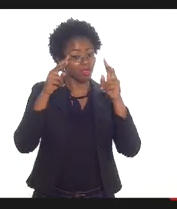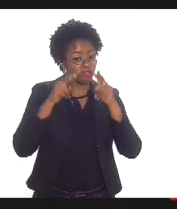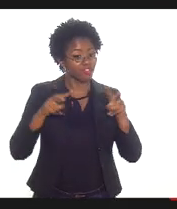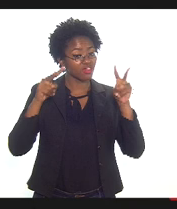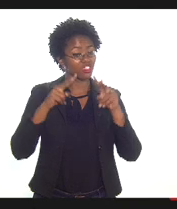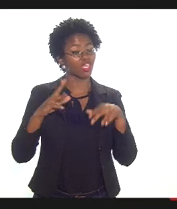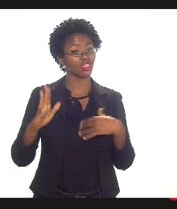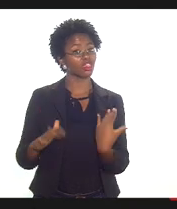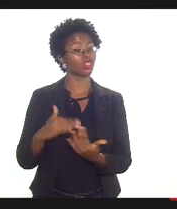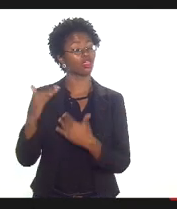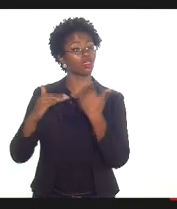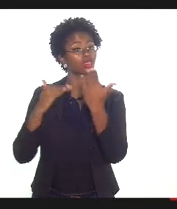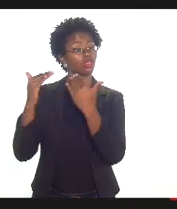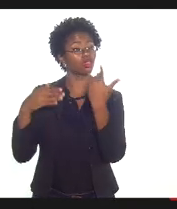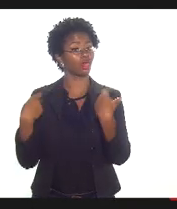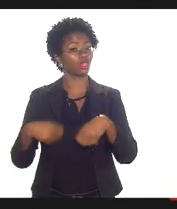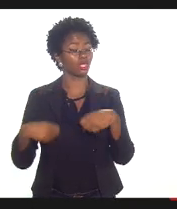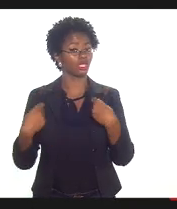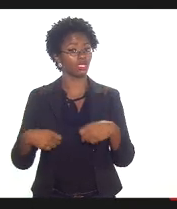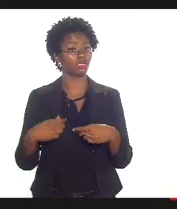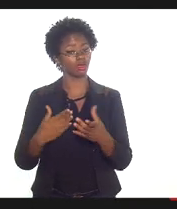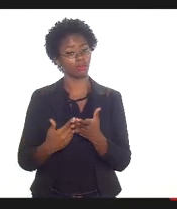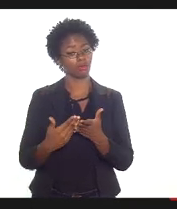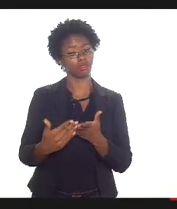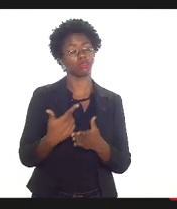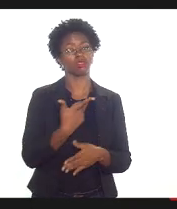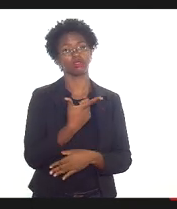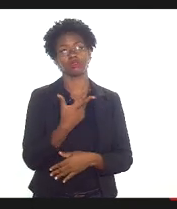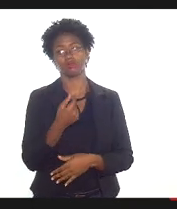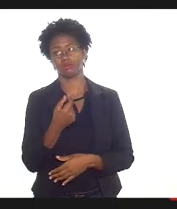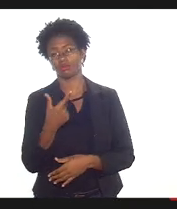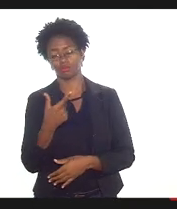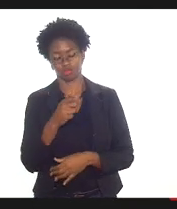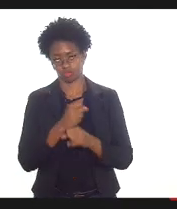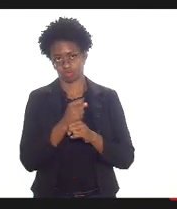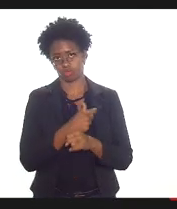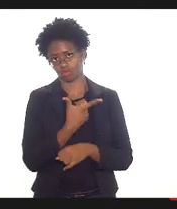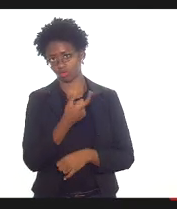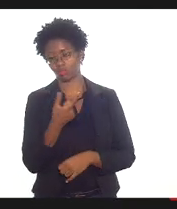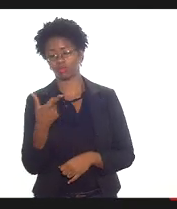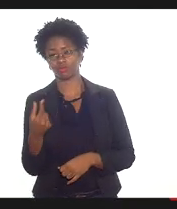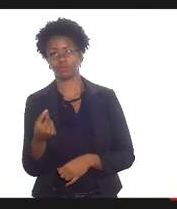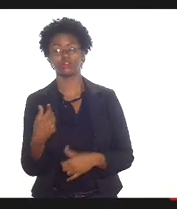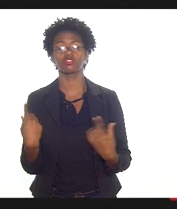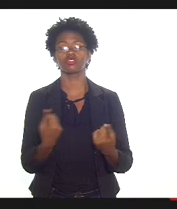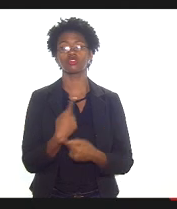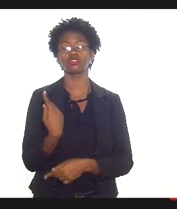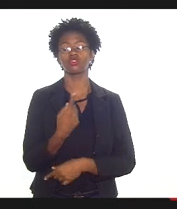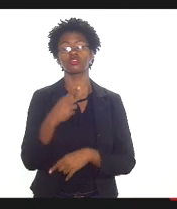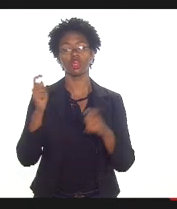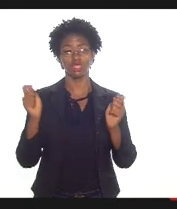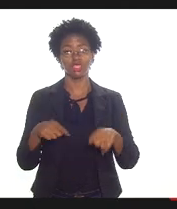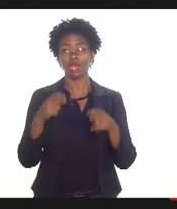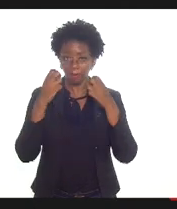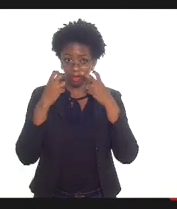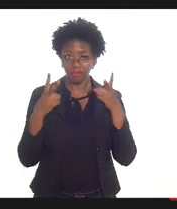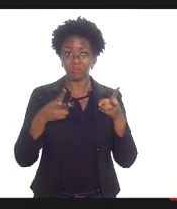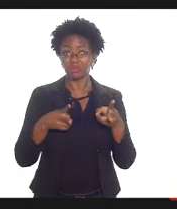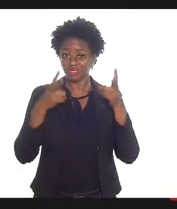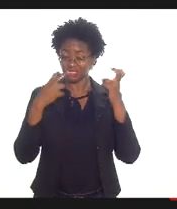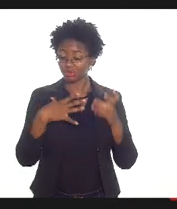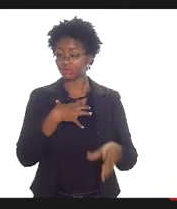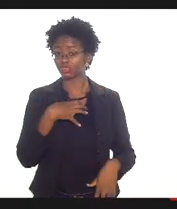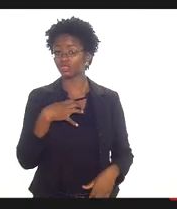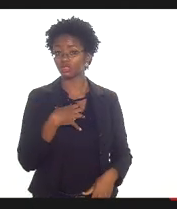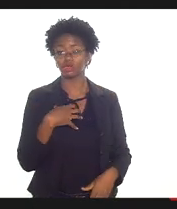da demanda a partir do ano de 2020. E o que a gente consegue ver é que não se